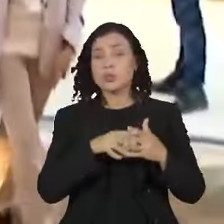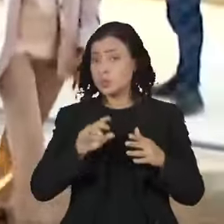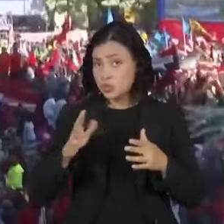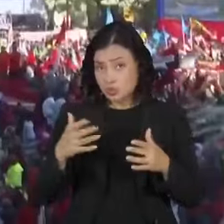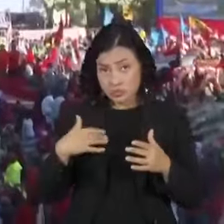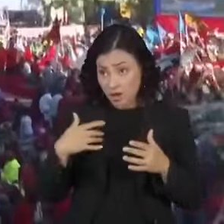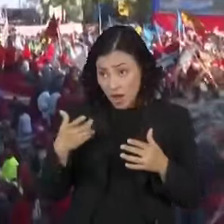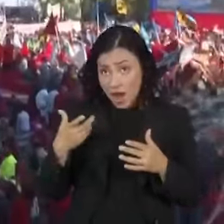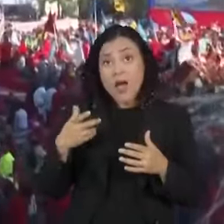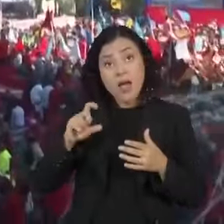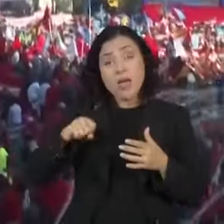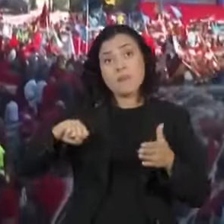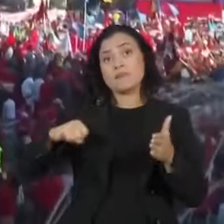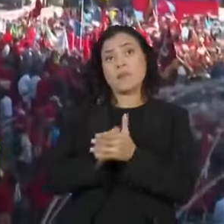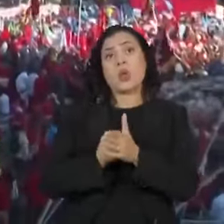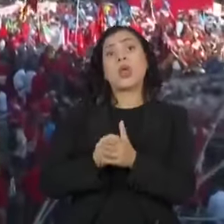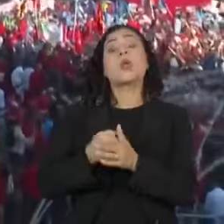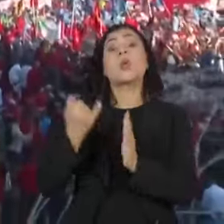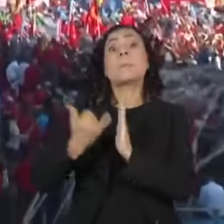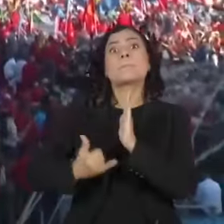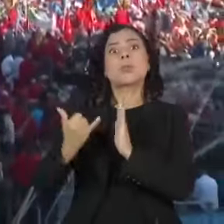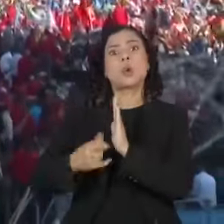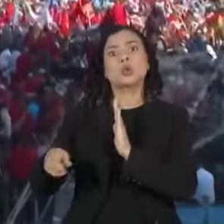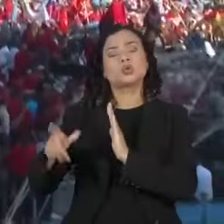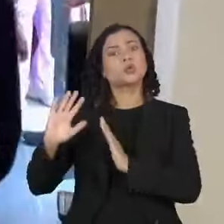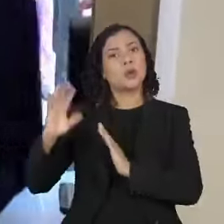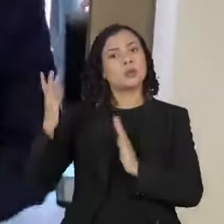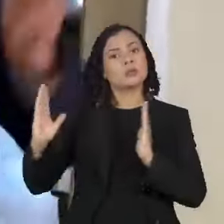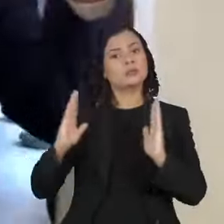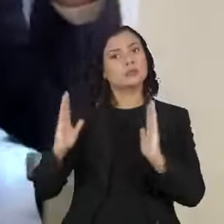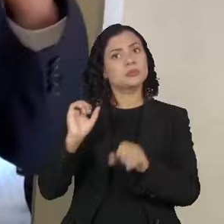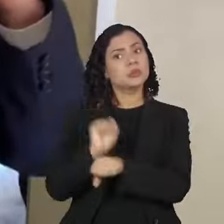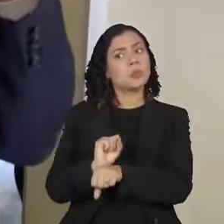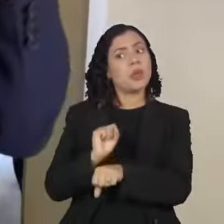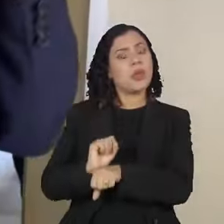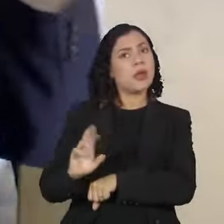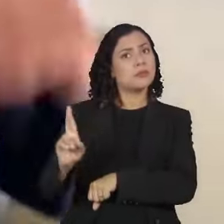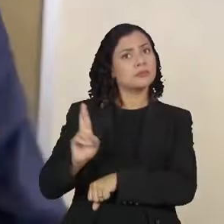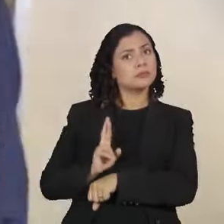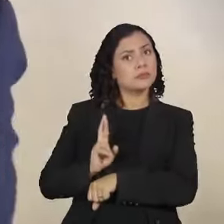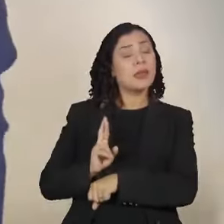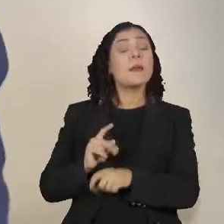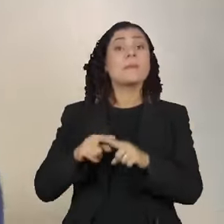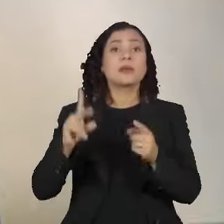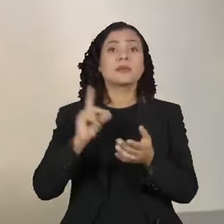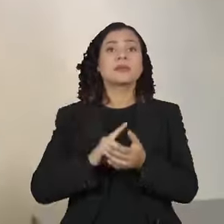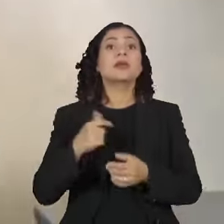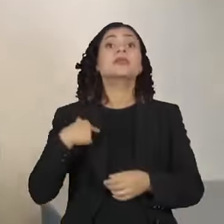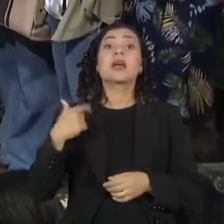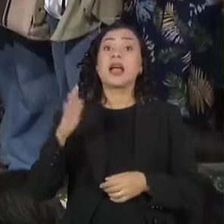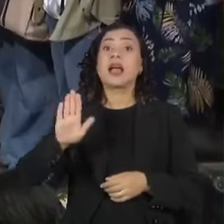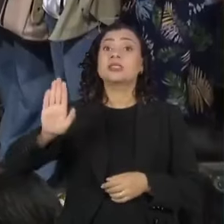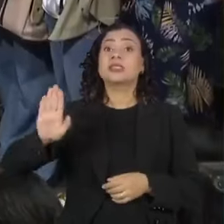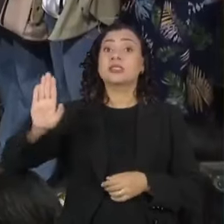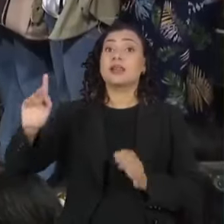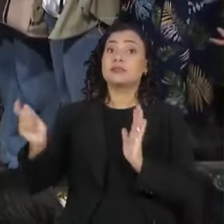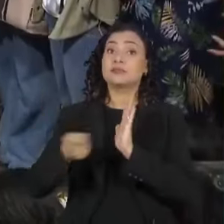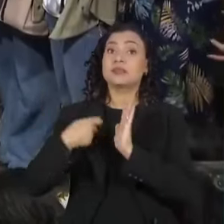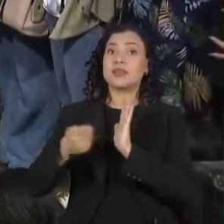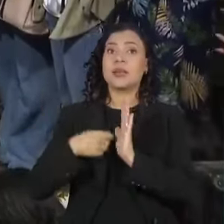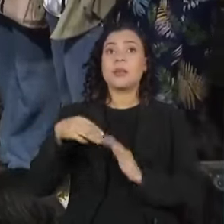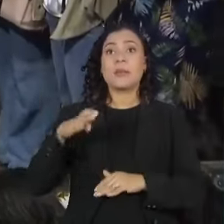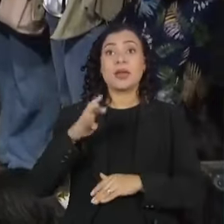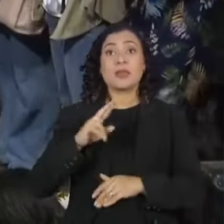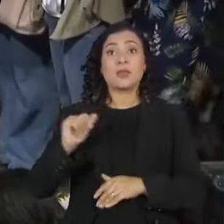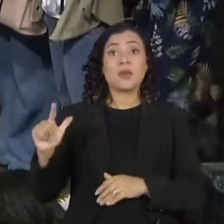bloqueio financeiro imposto ao país o que aconteceu parcialmente outros 11 candidatos conseguiram não se inscrever entre eles Manoel